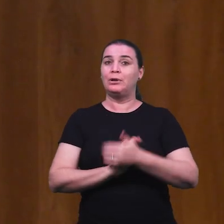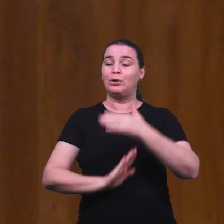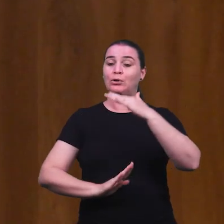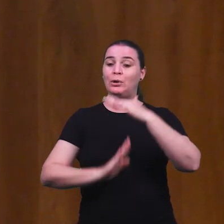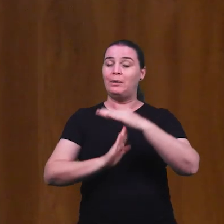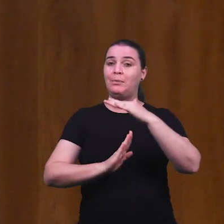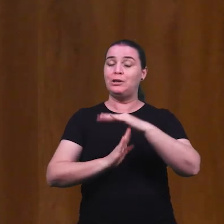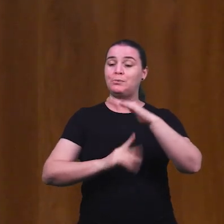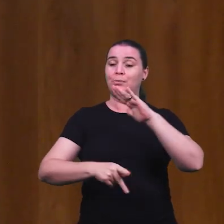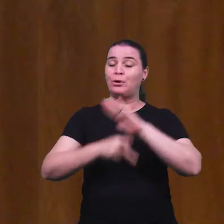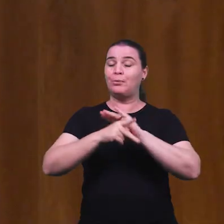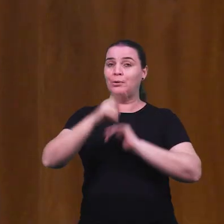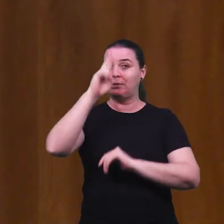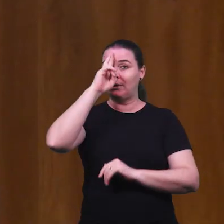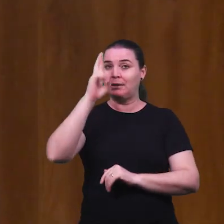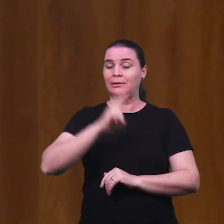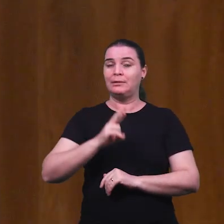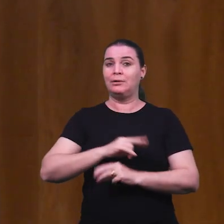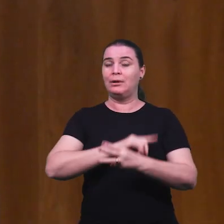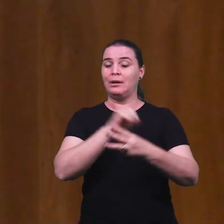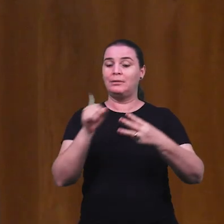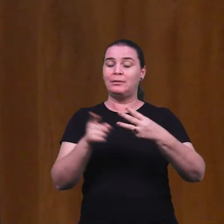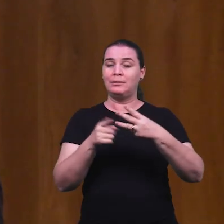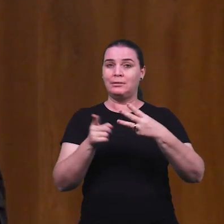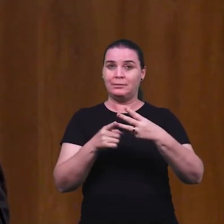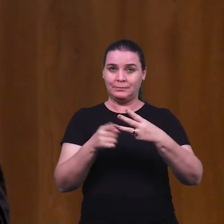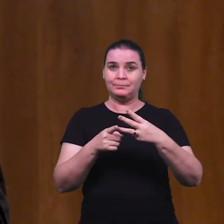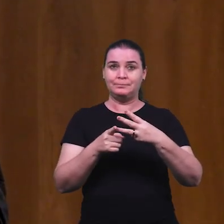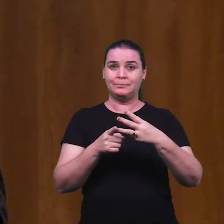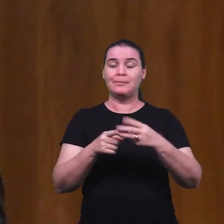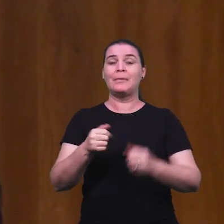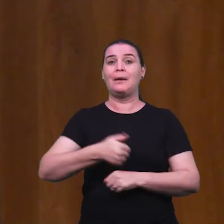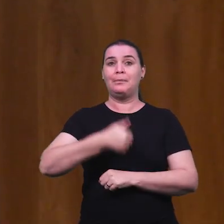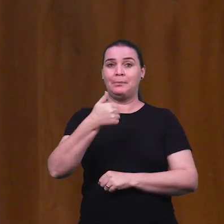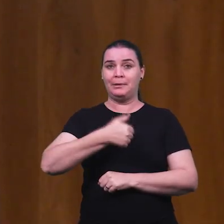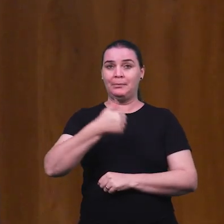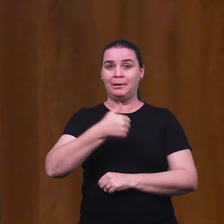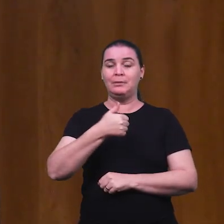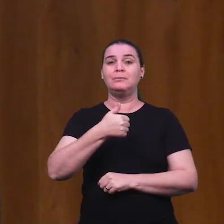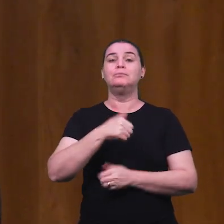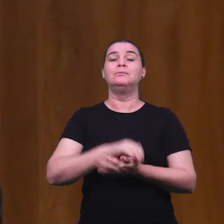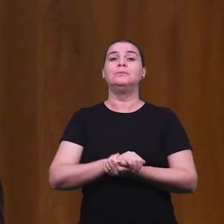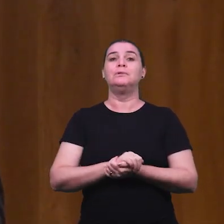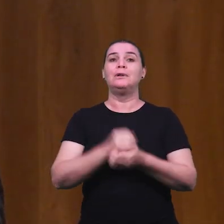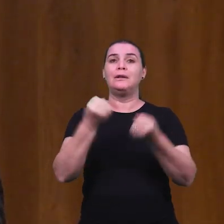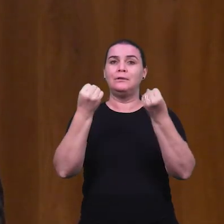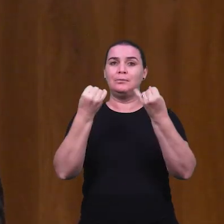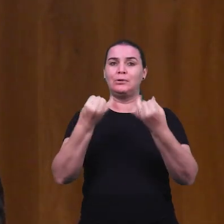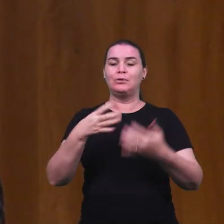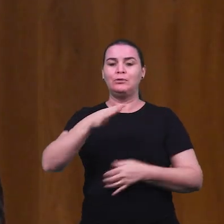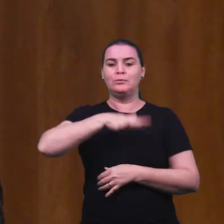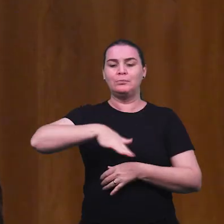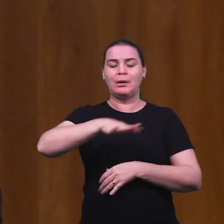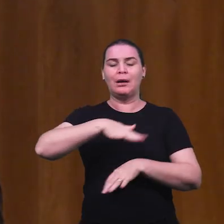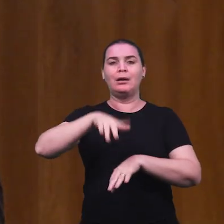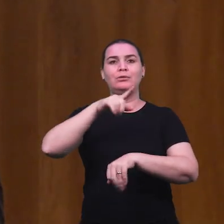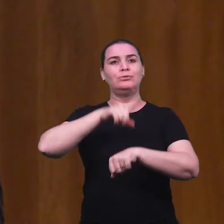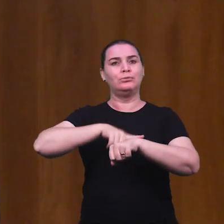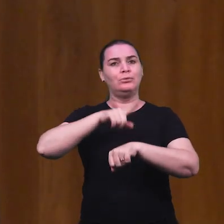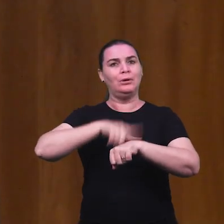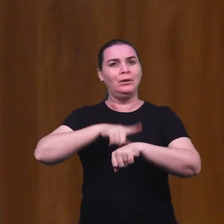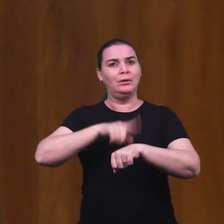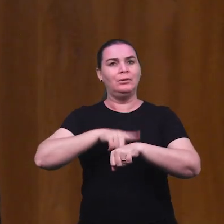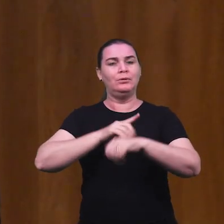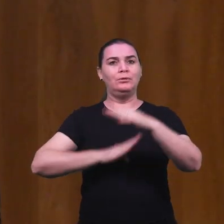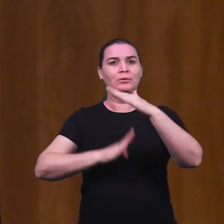limites da razão. É a terceira parte. Na primeira parte, nós abordamos a respeito do espaço, do tempo, falamos